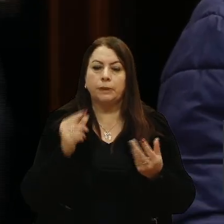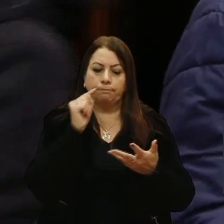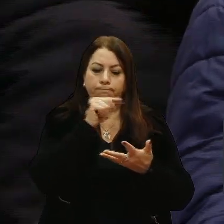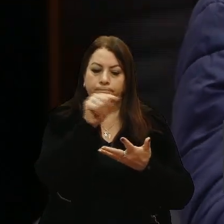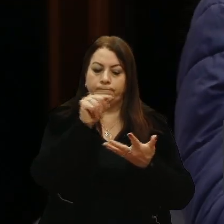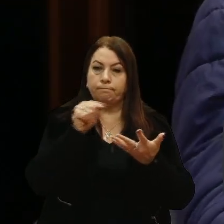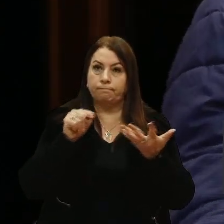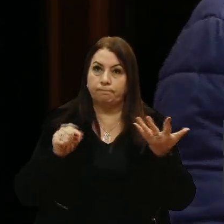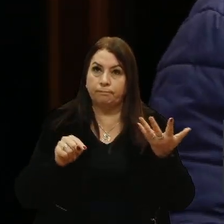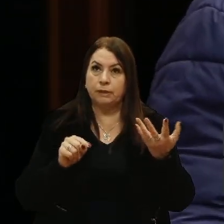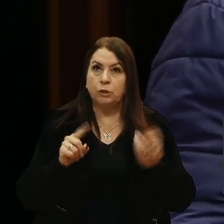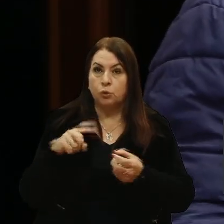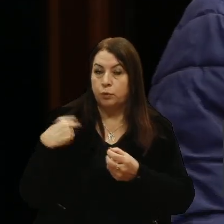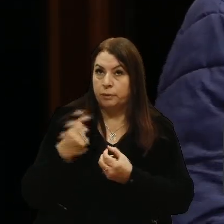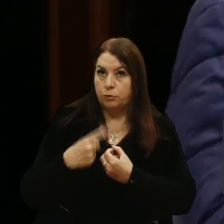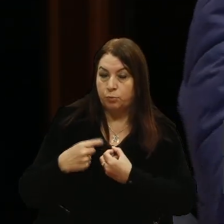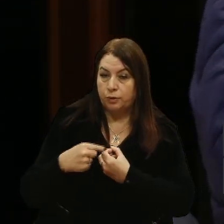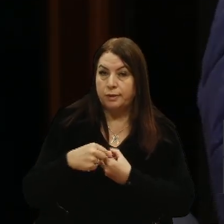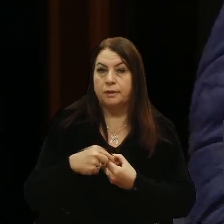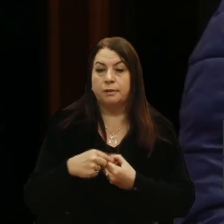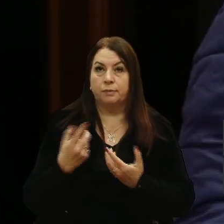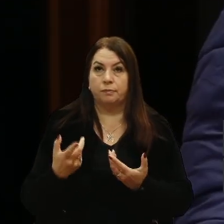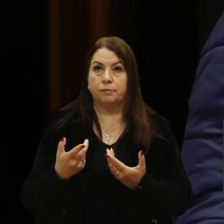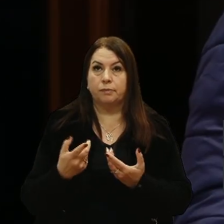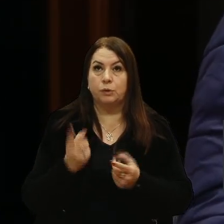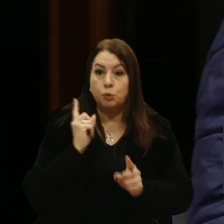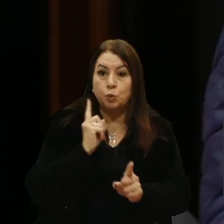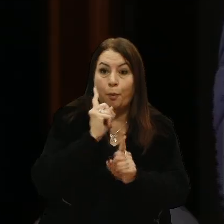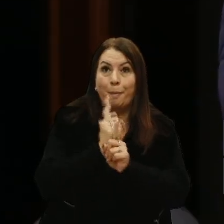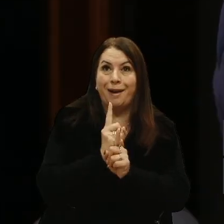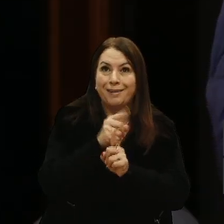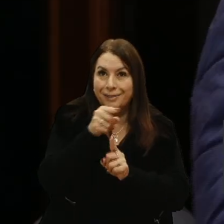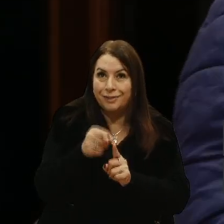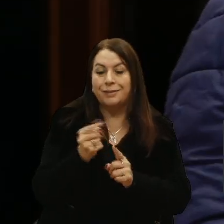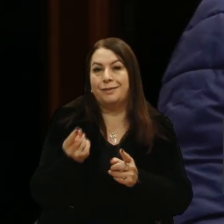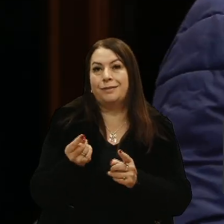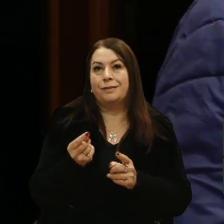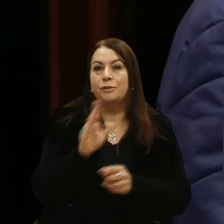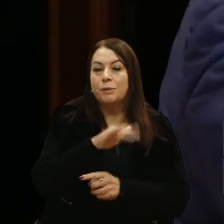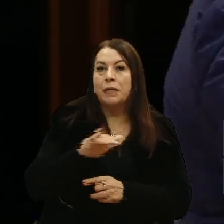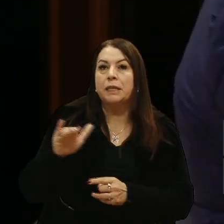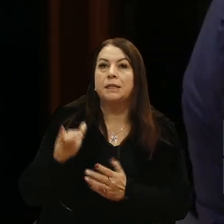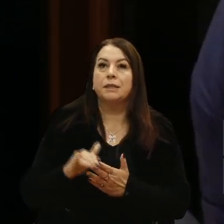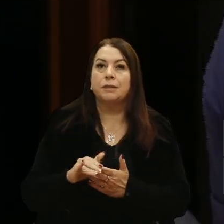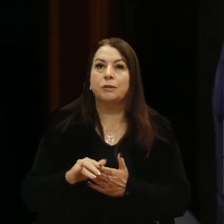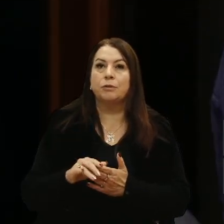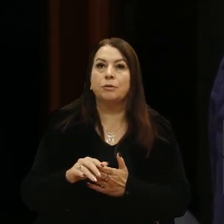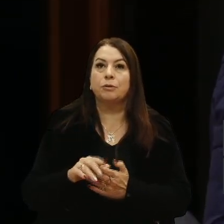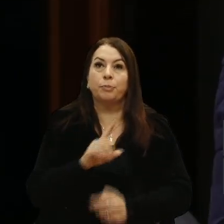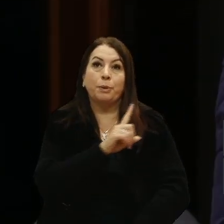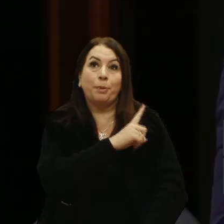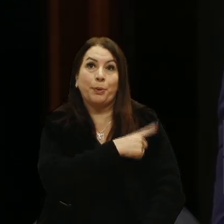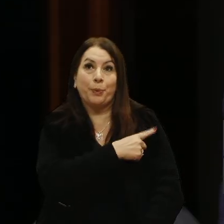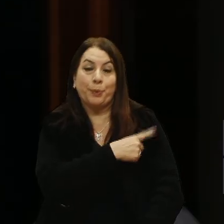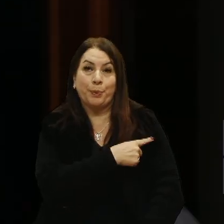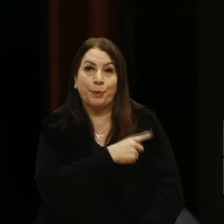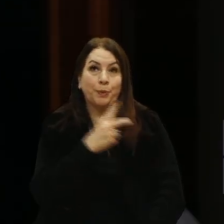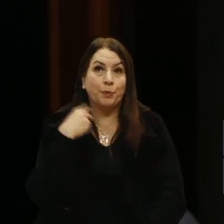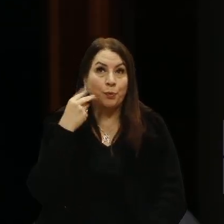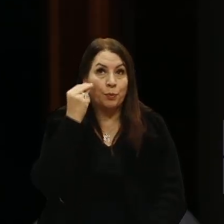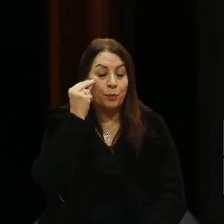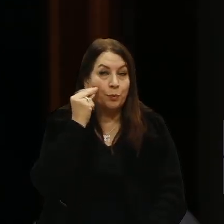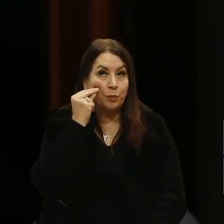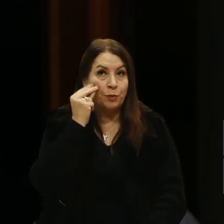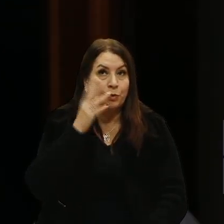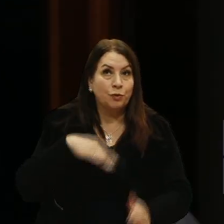Nós estamos num município em que um diagnóstico de uma criança no primeiro ano, vereador Cláudio, a